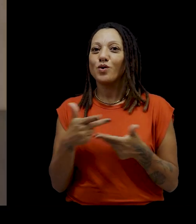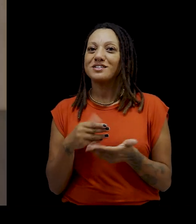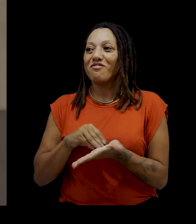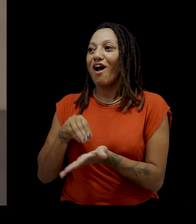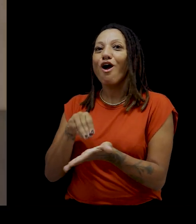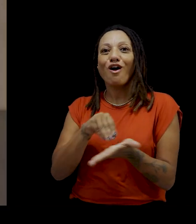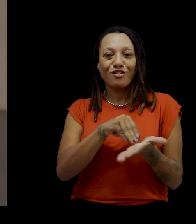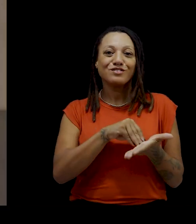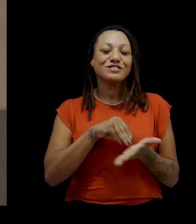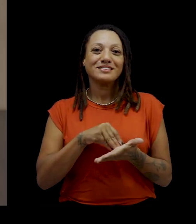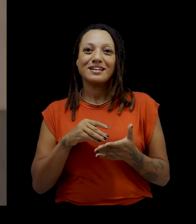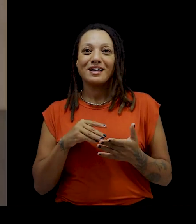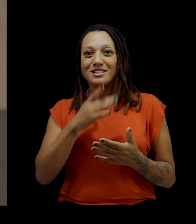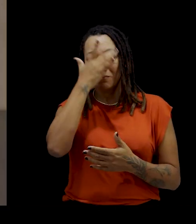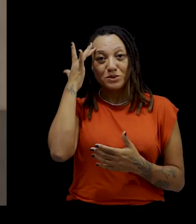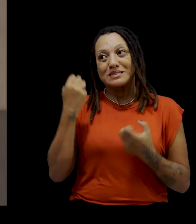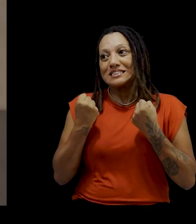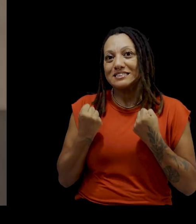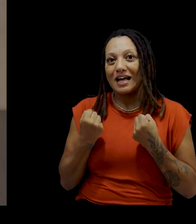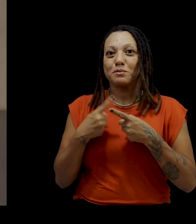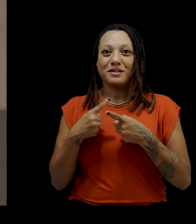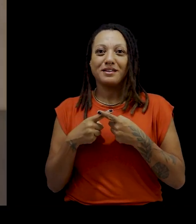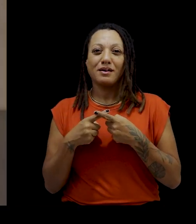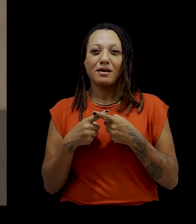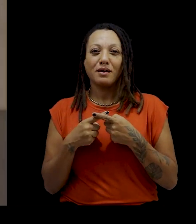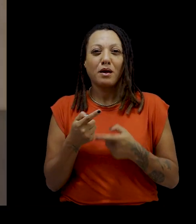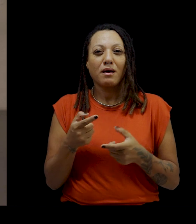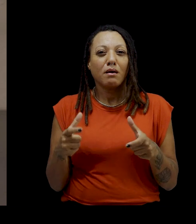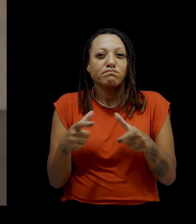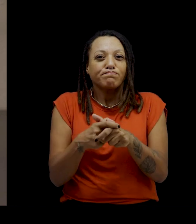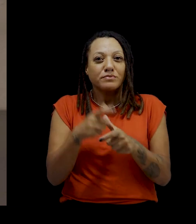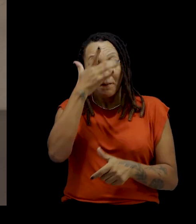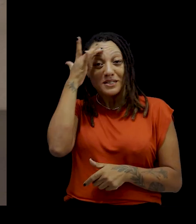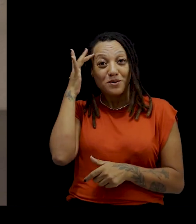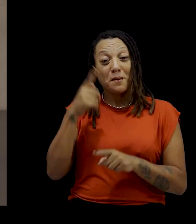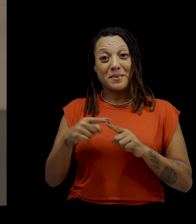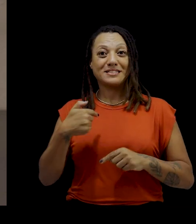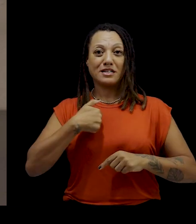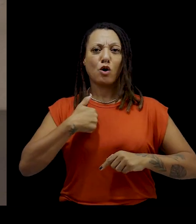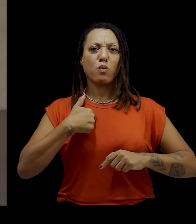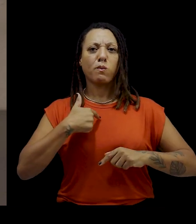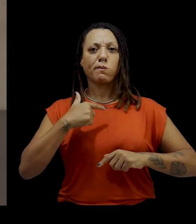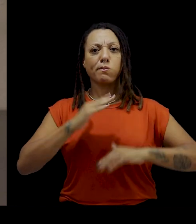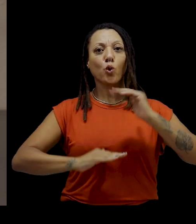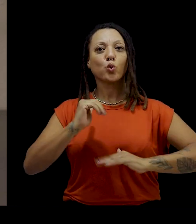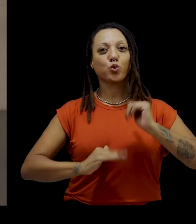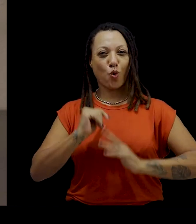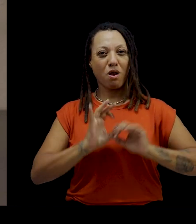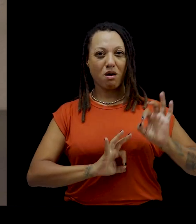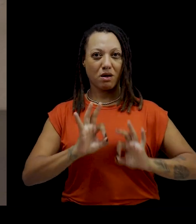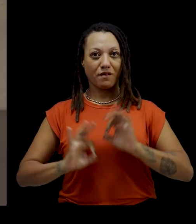coisa ali e ficar sempre todo mundo muito sobrecarregado, mas eu sou a produtora dos filmes